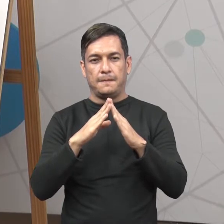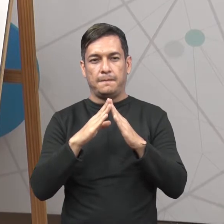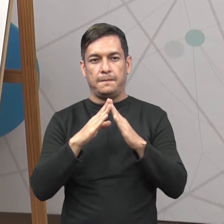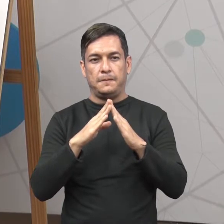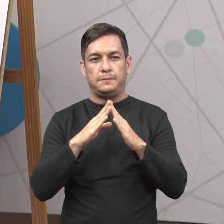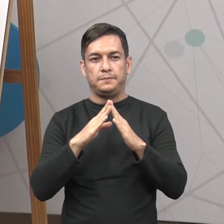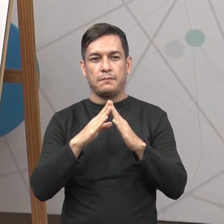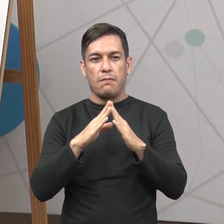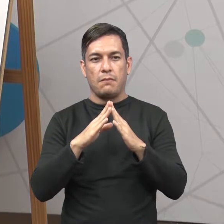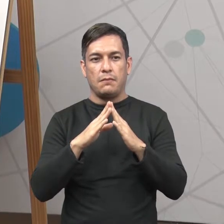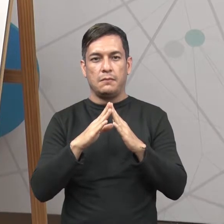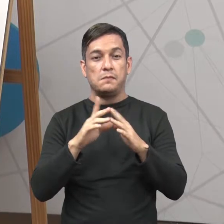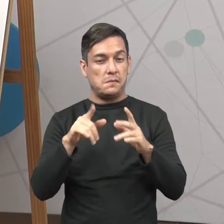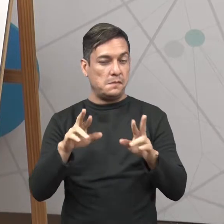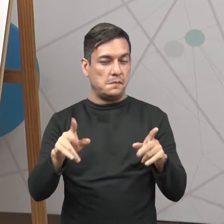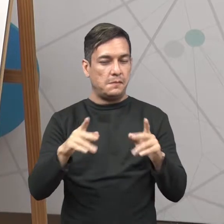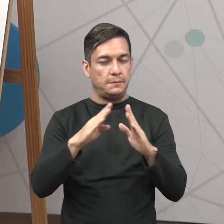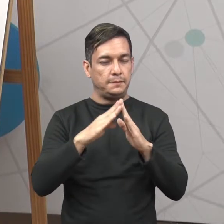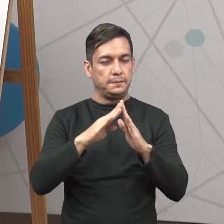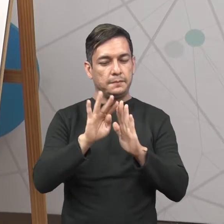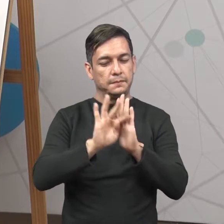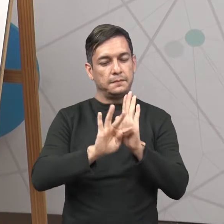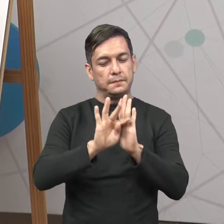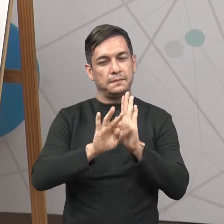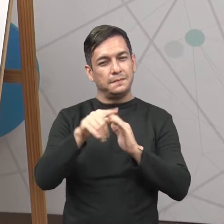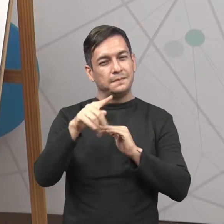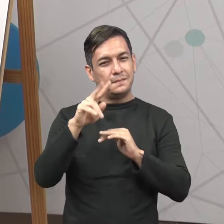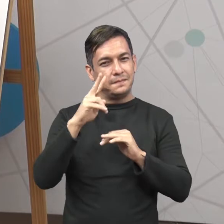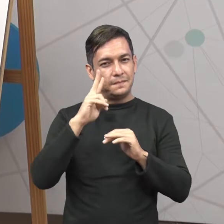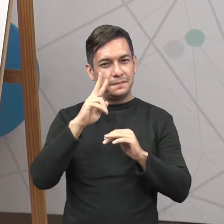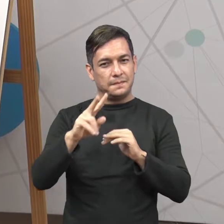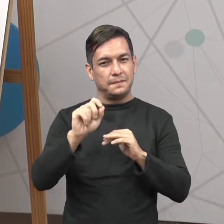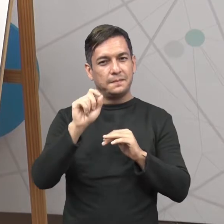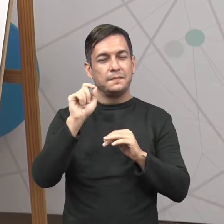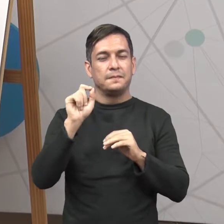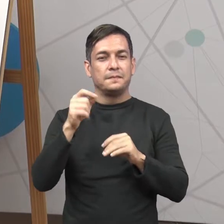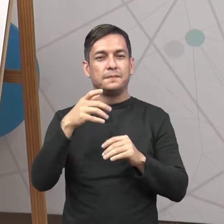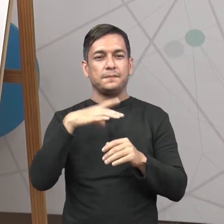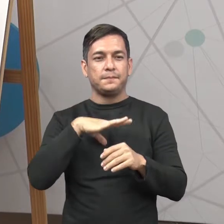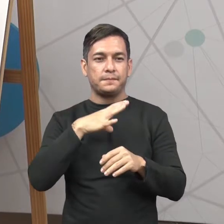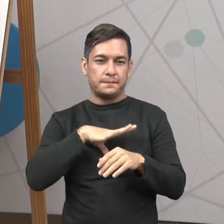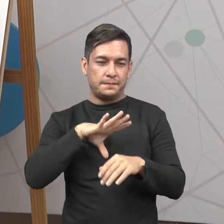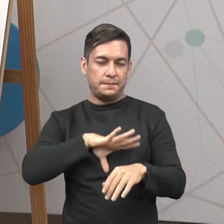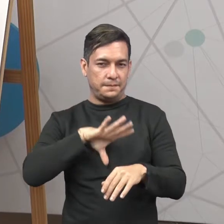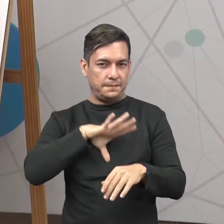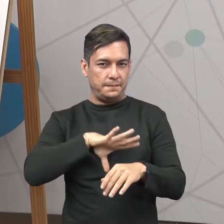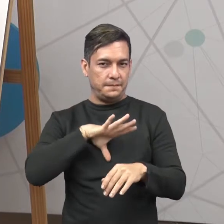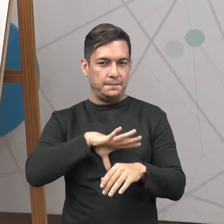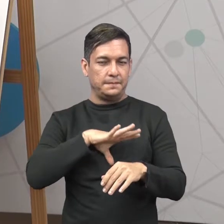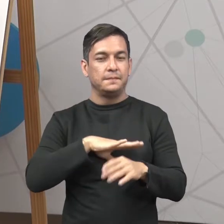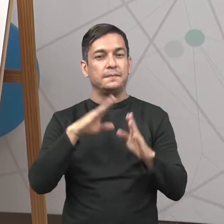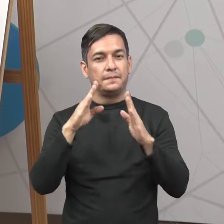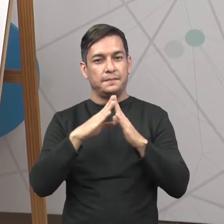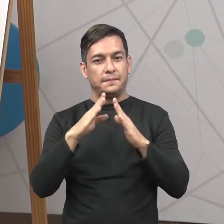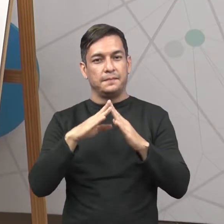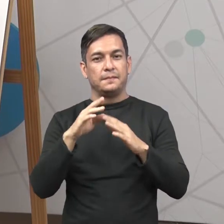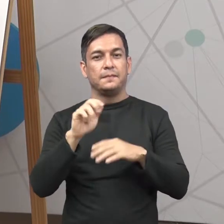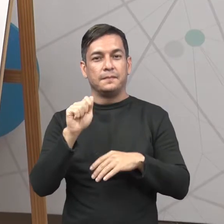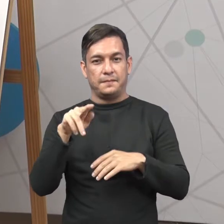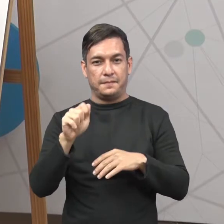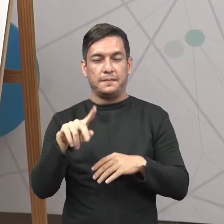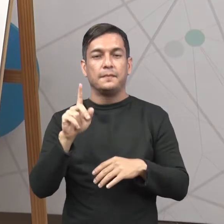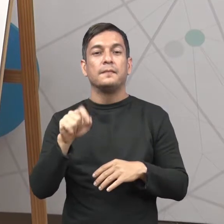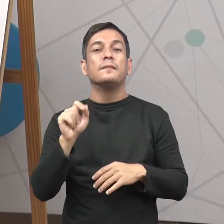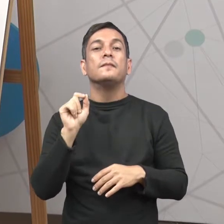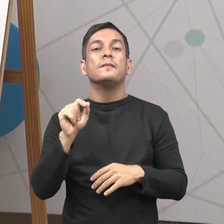daquela casa do texto que vocês viram em língua portuguesa, a casa de Ana era